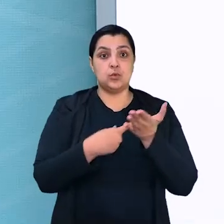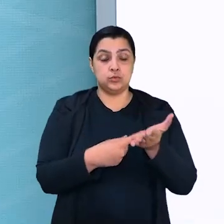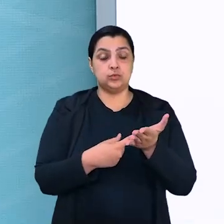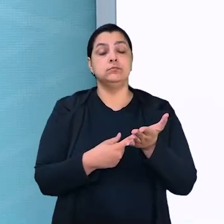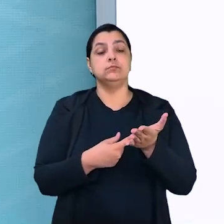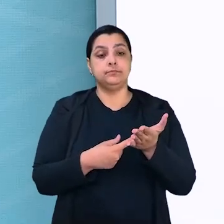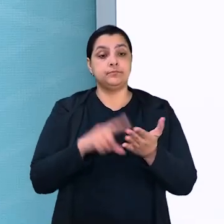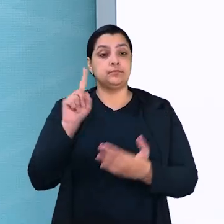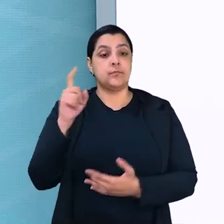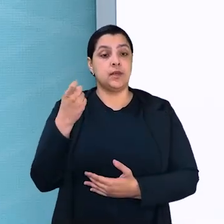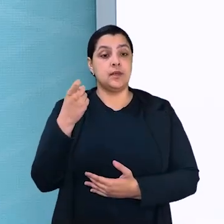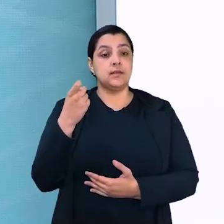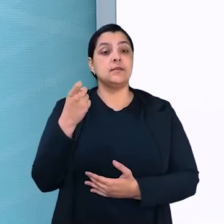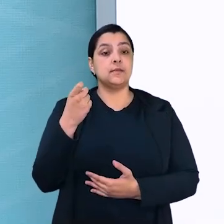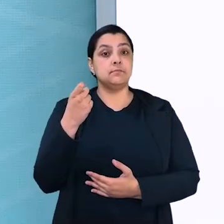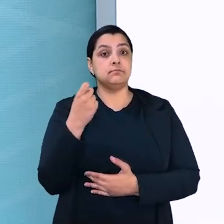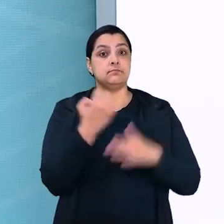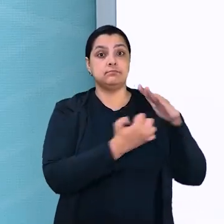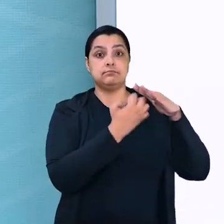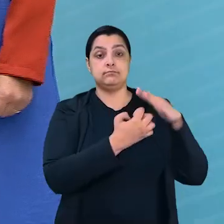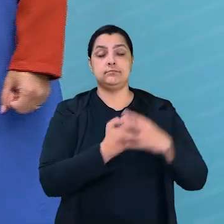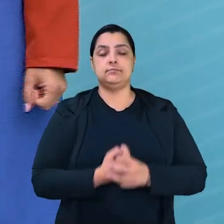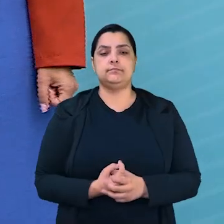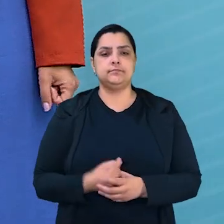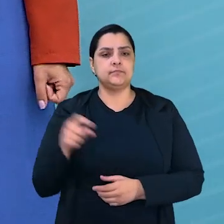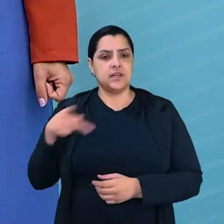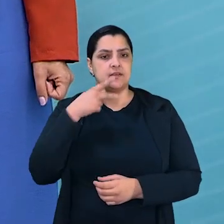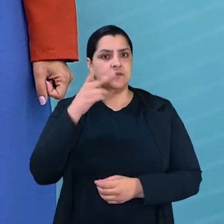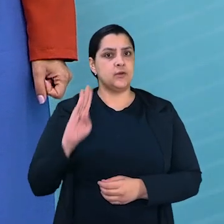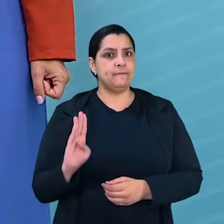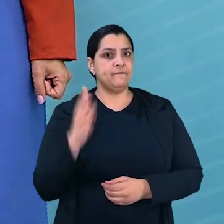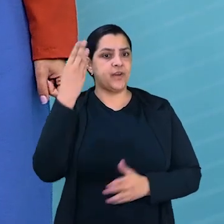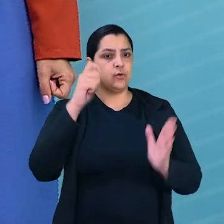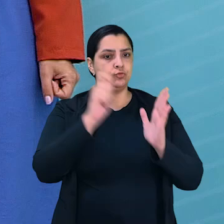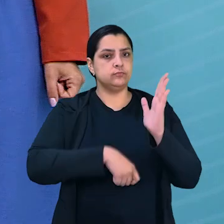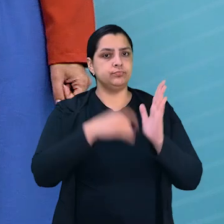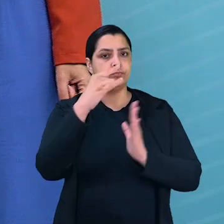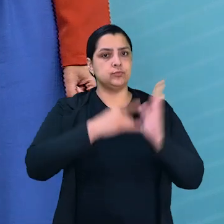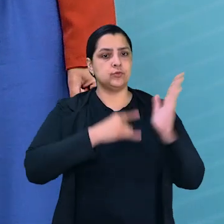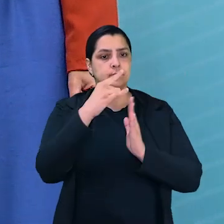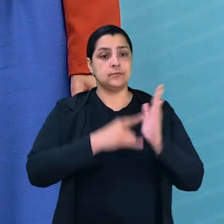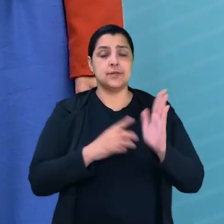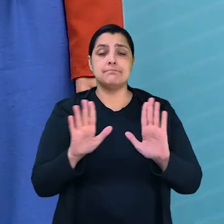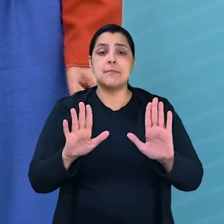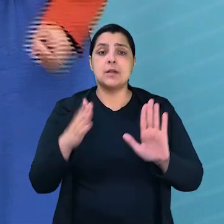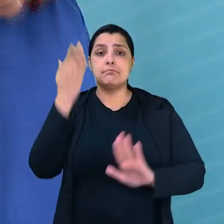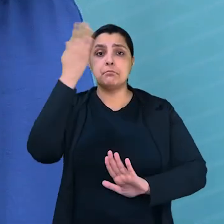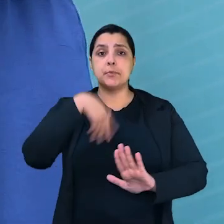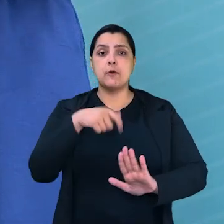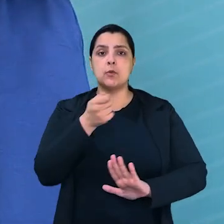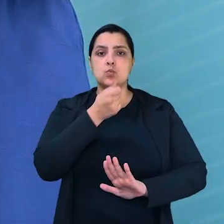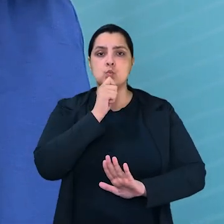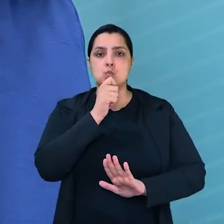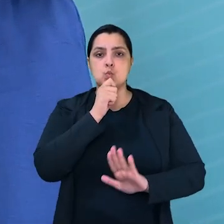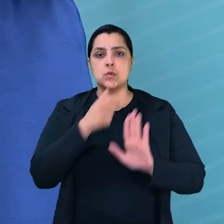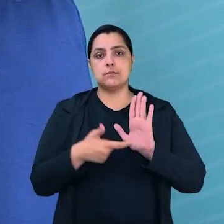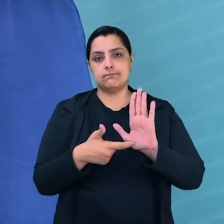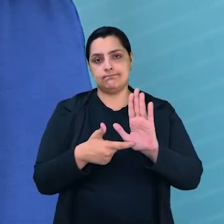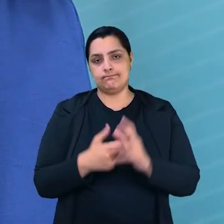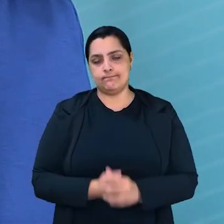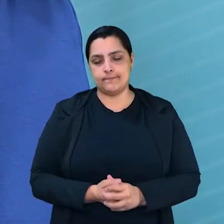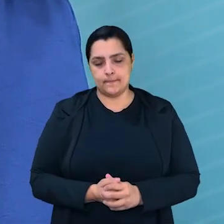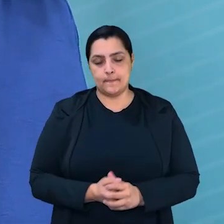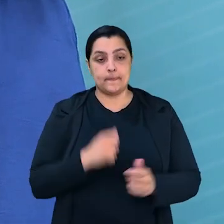acordo judicial firmado com uma ex-empregadora. Ele alegou ter havido fraude na assinatura de documentos, mas não apresentou provas